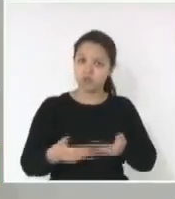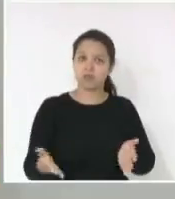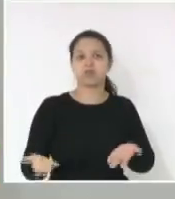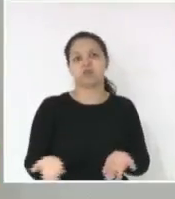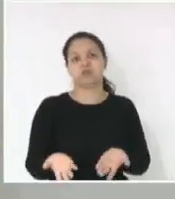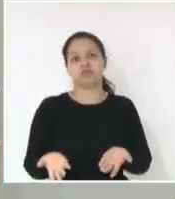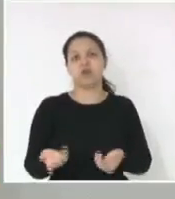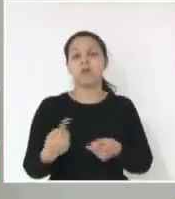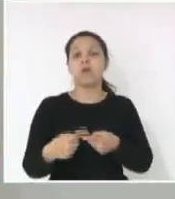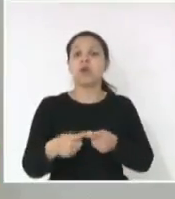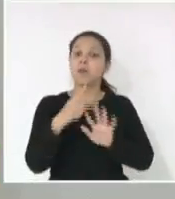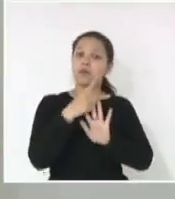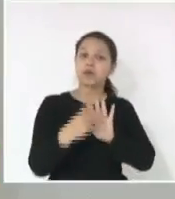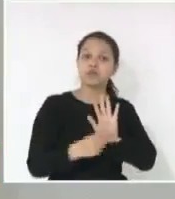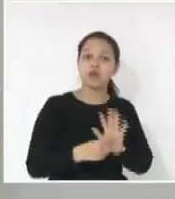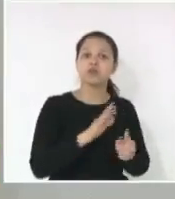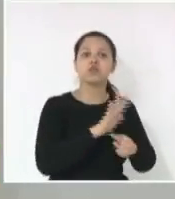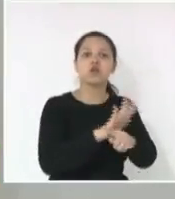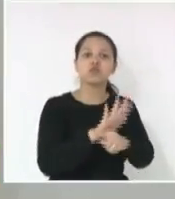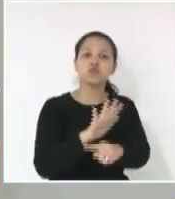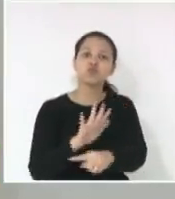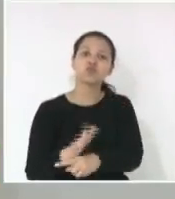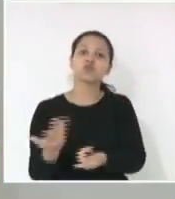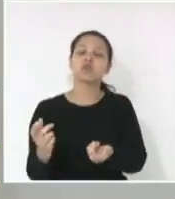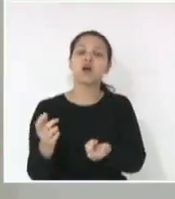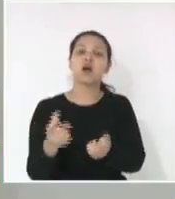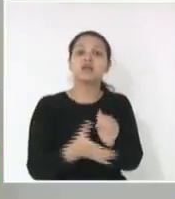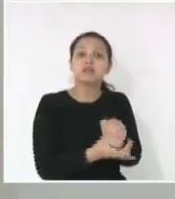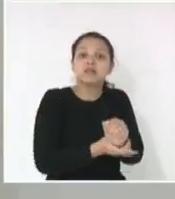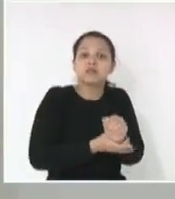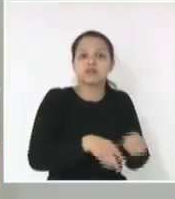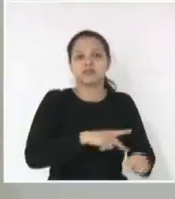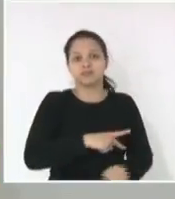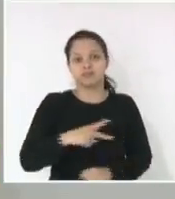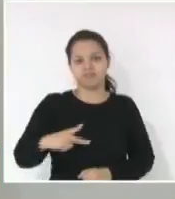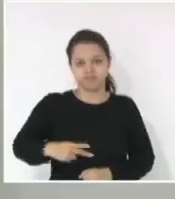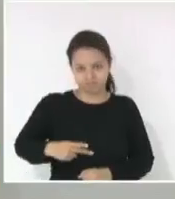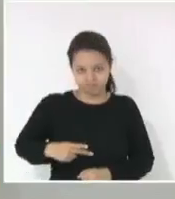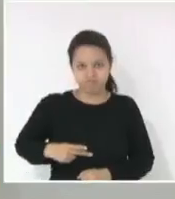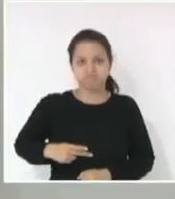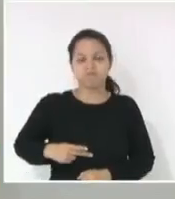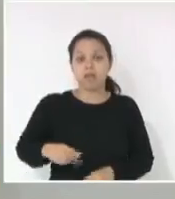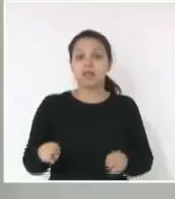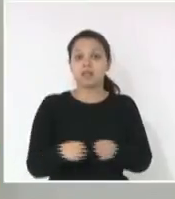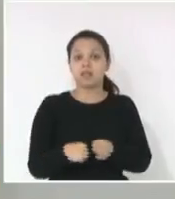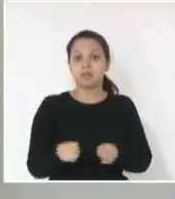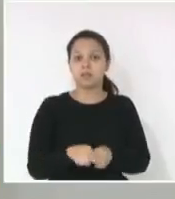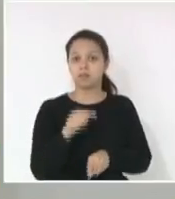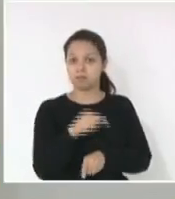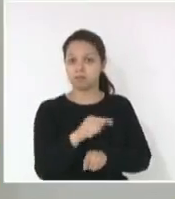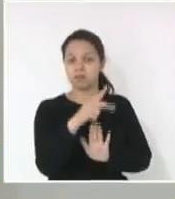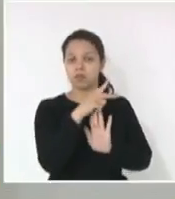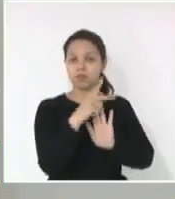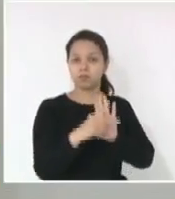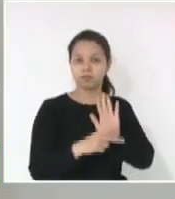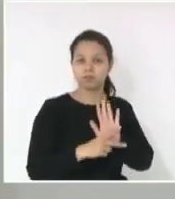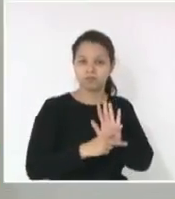que beneficia a segurança pública, é um projeto de